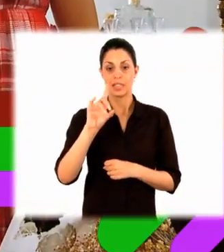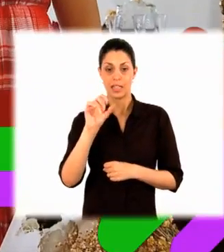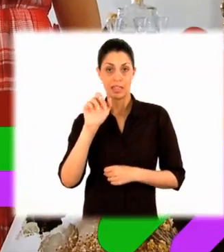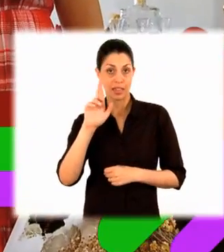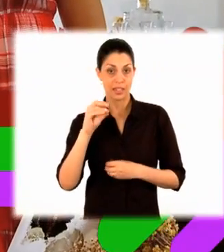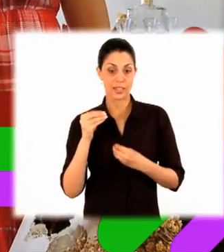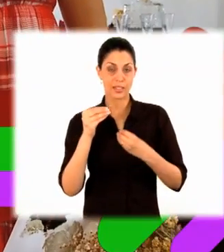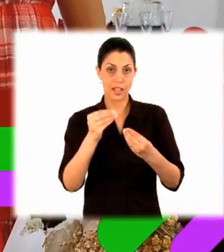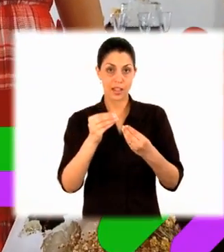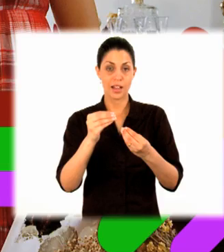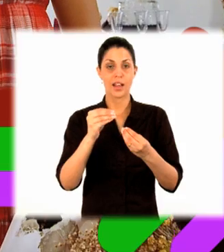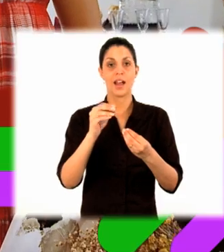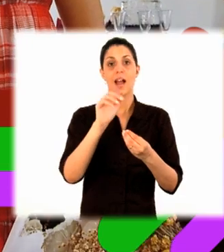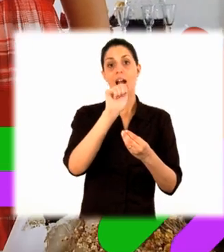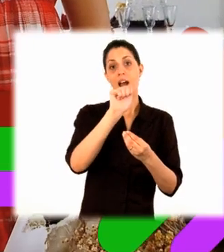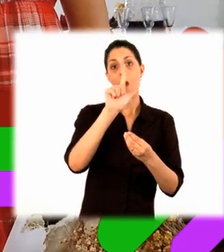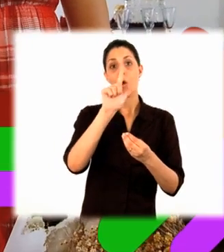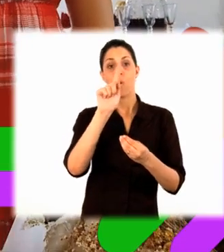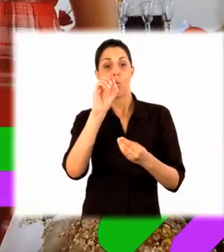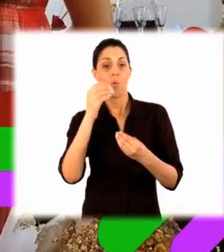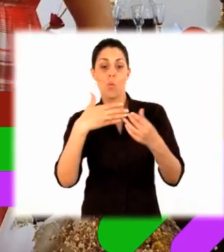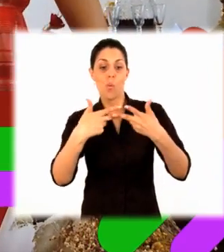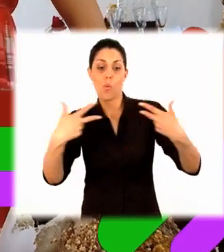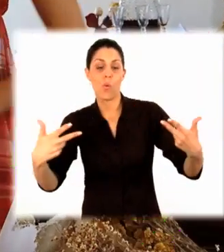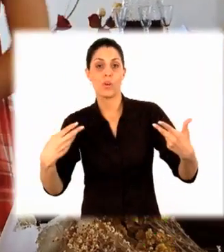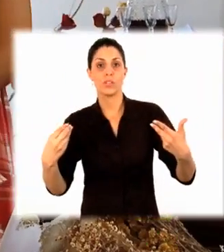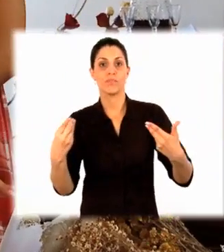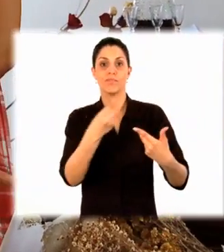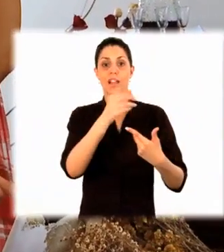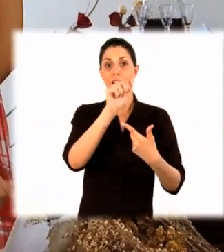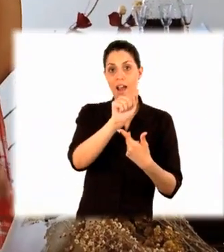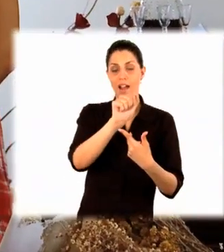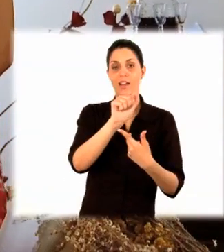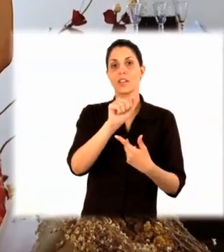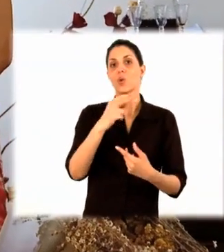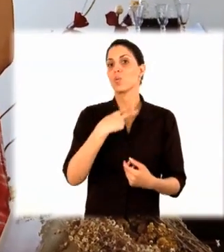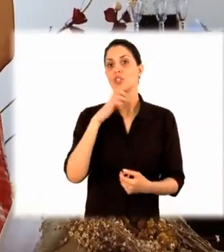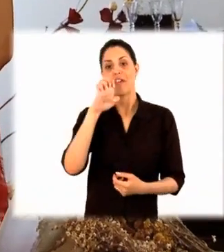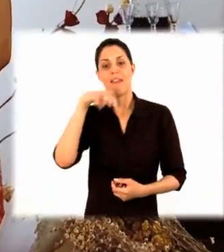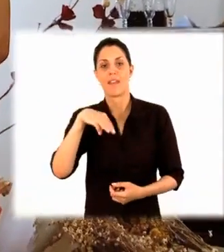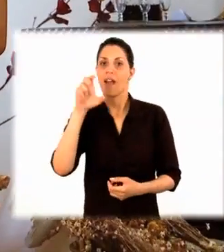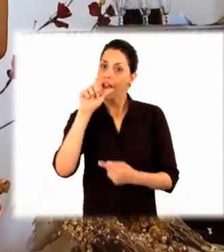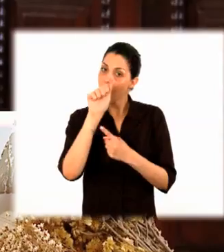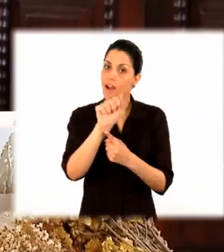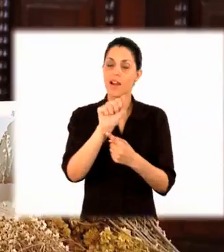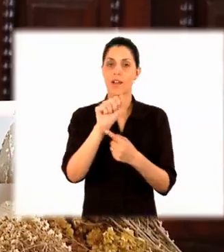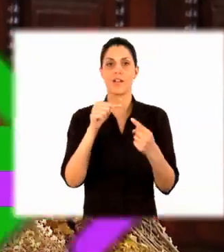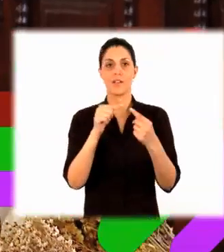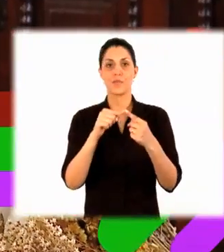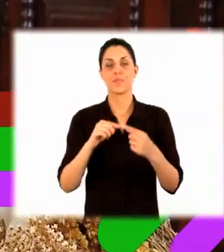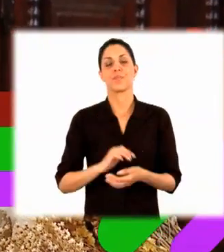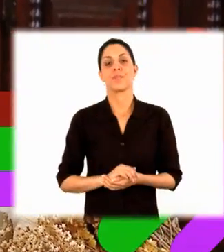dá algo, alguma coisa a alguém. Então a preposição não é em, a preposição é a.